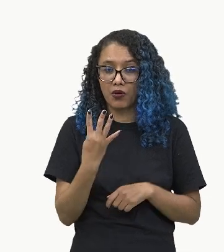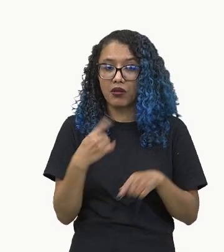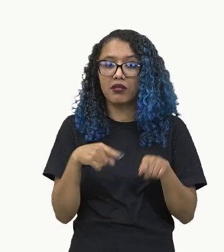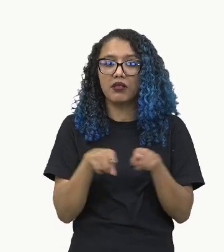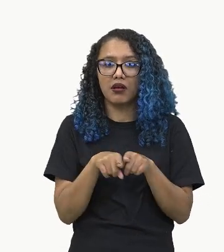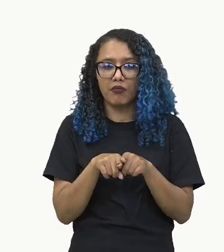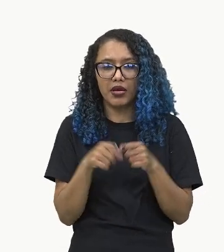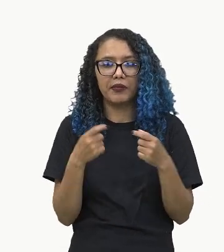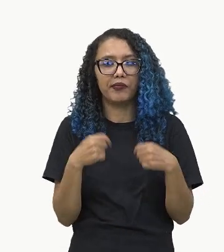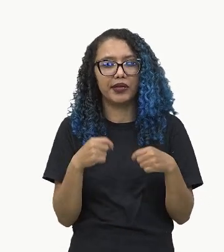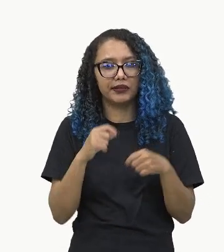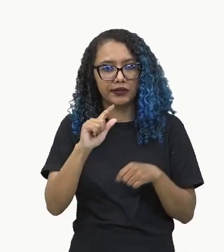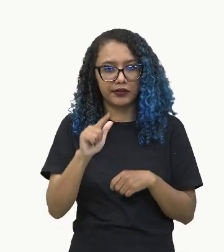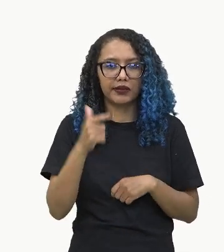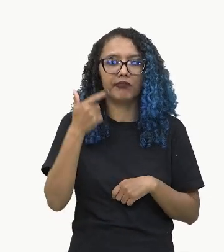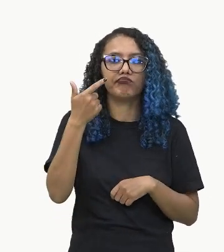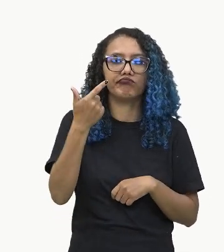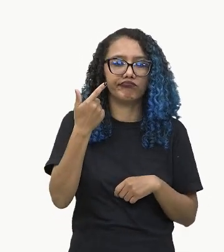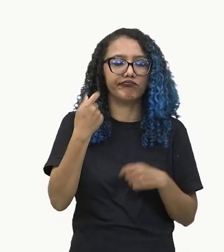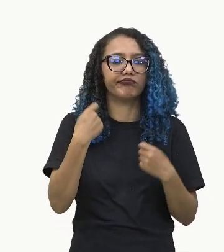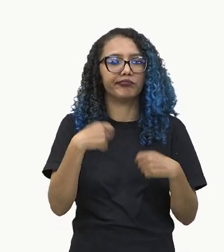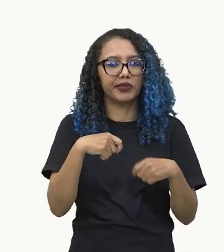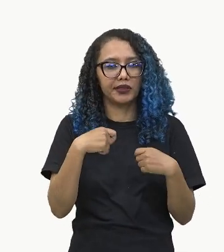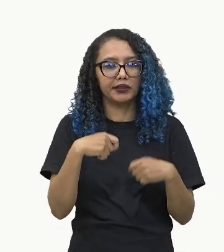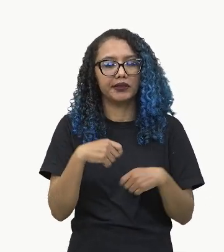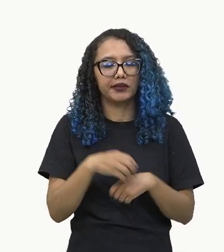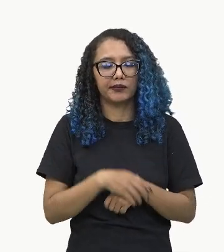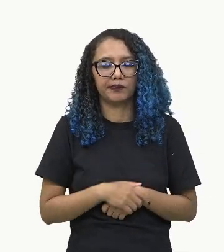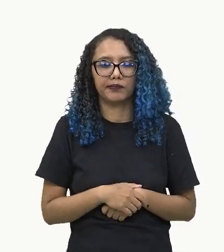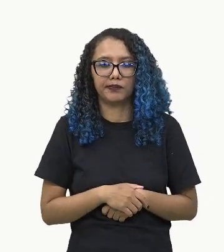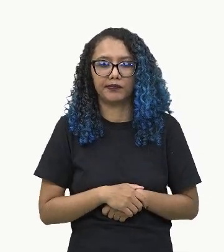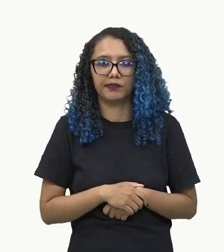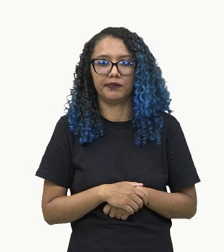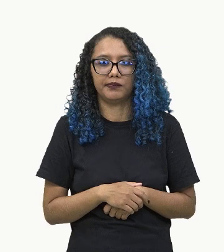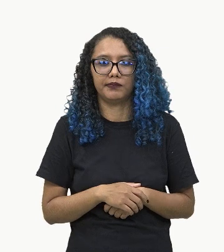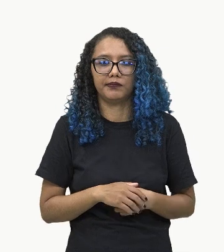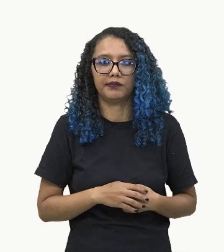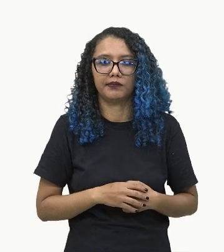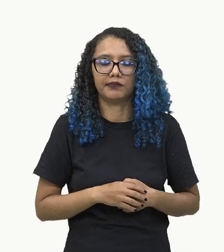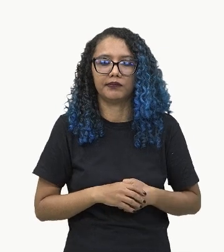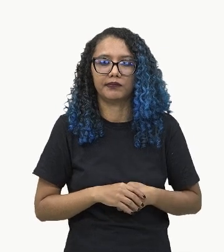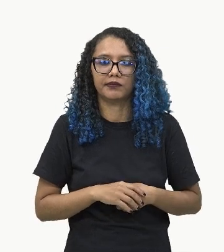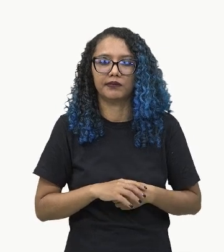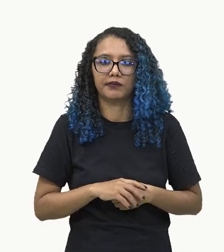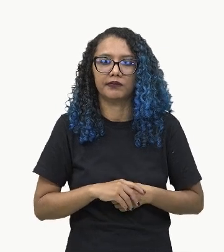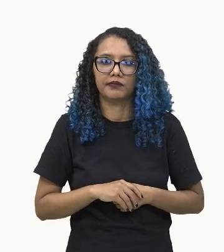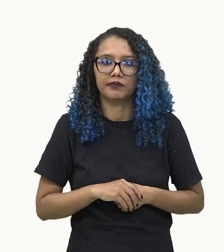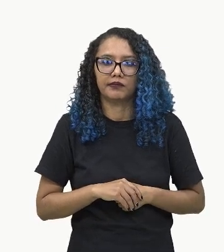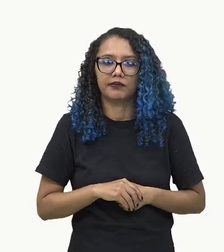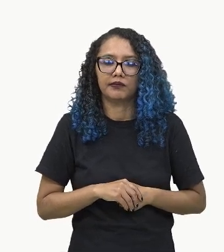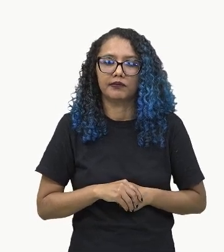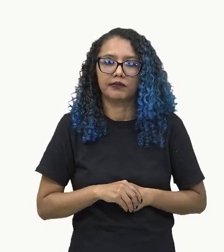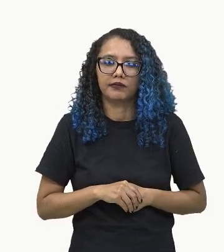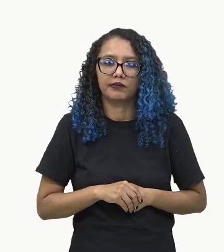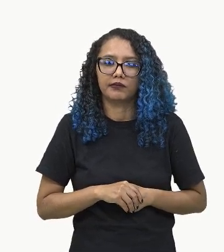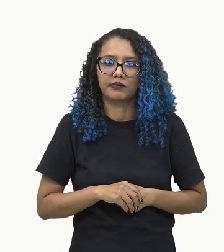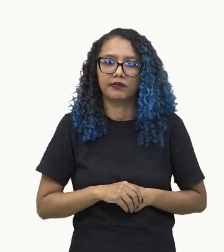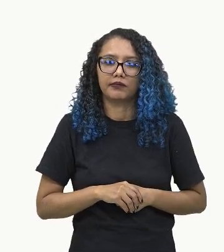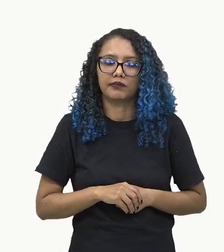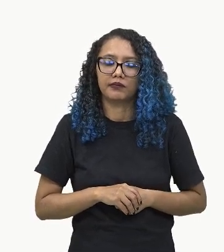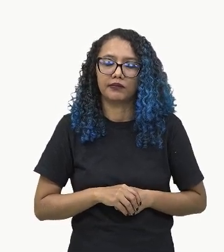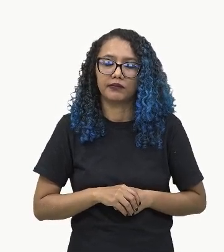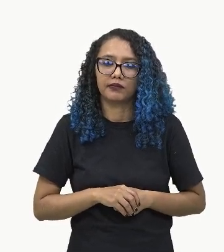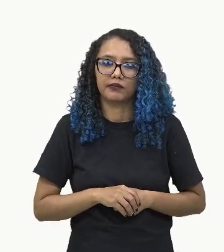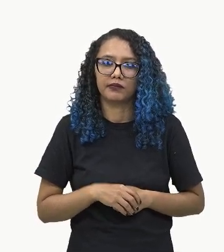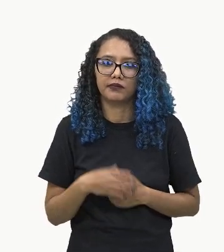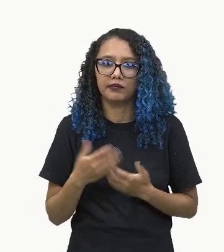colocada na forma de potência, tá? Na forma do ao quadrado. Então, aqui nós temos nosso primeiro quadrado. Eu posso